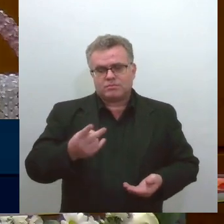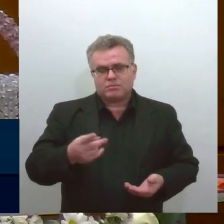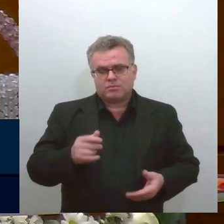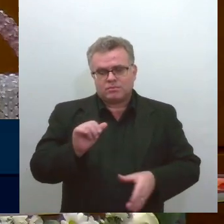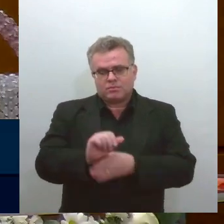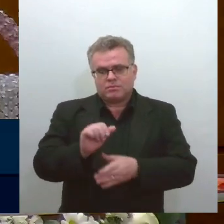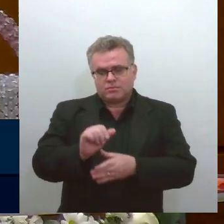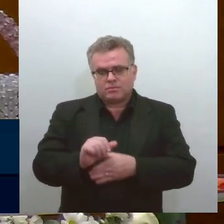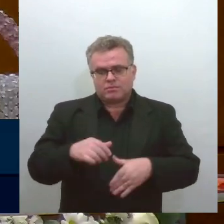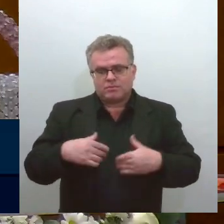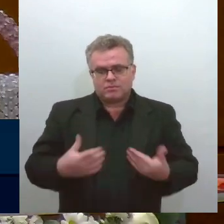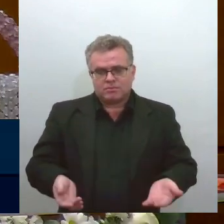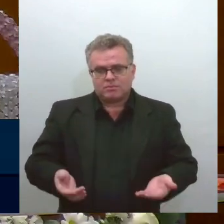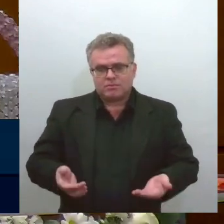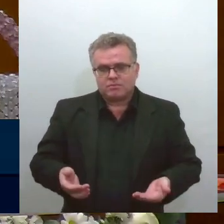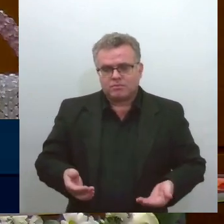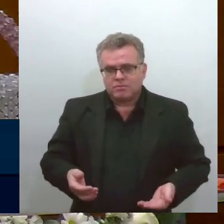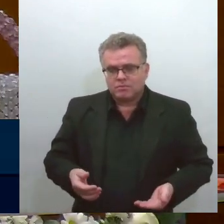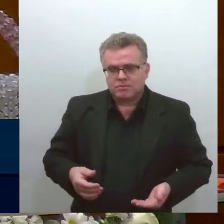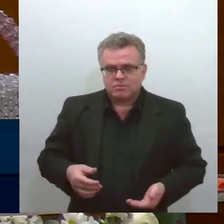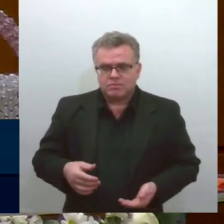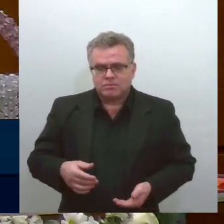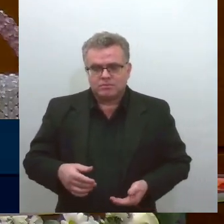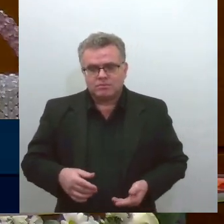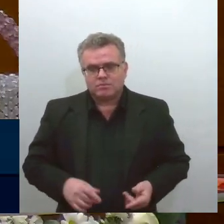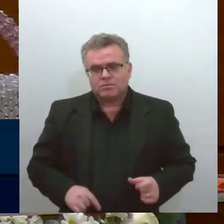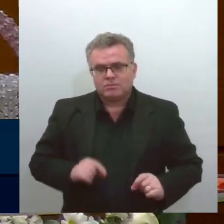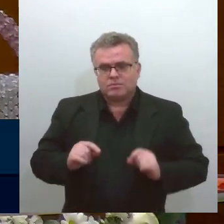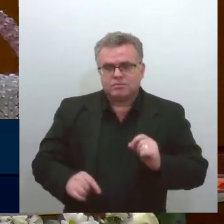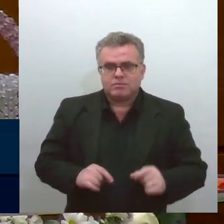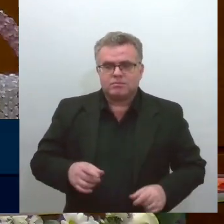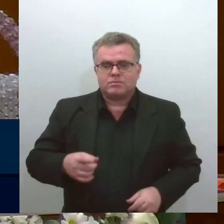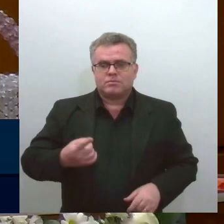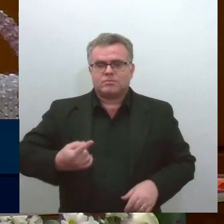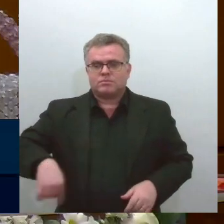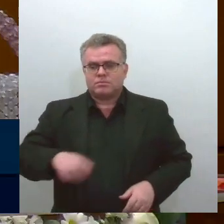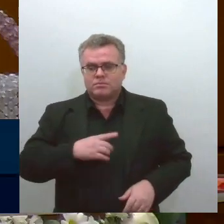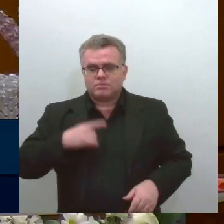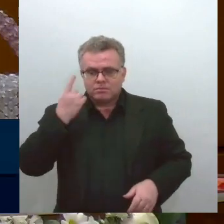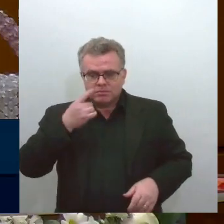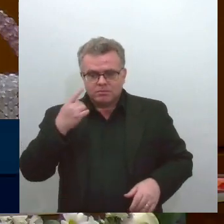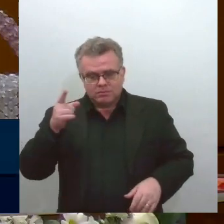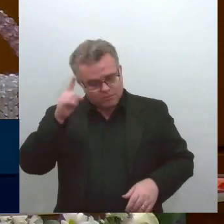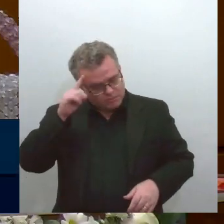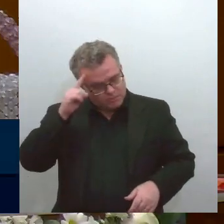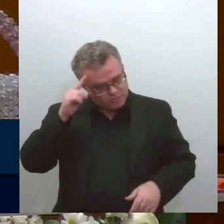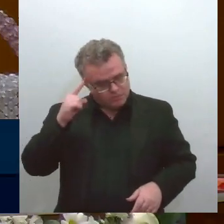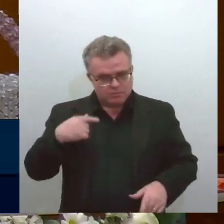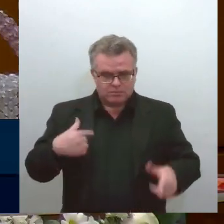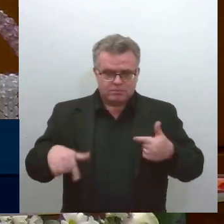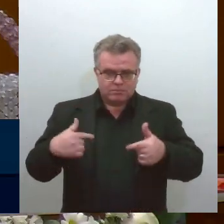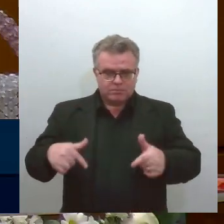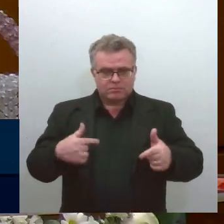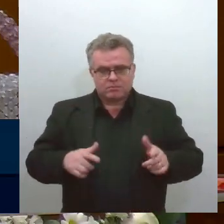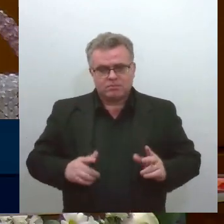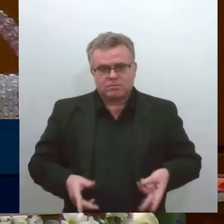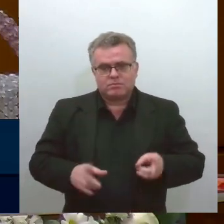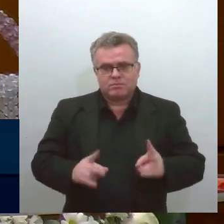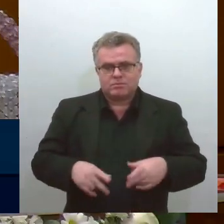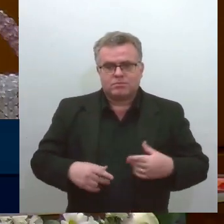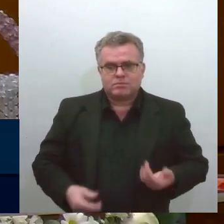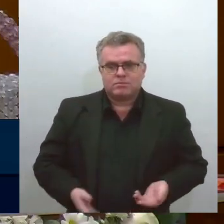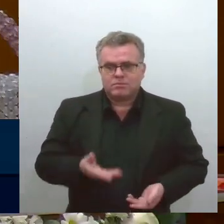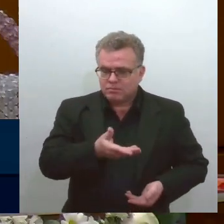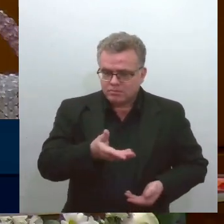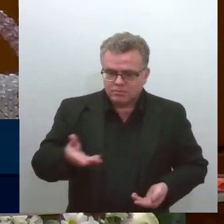né, deputados e deputadas, a gente está todos os dias, né, trabalhando, mas são vocês que fazem esse trabalho, que